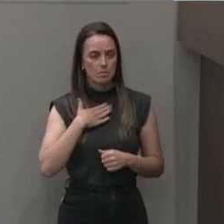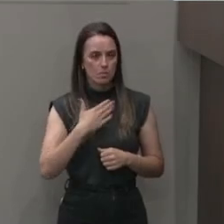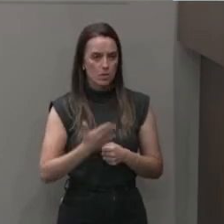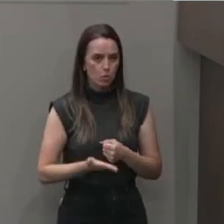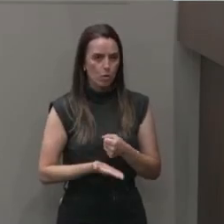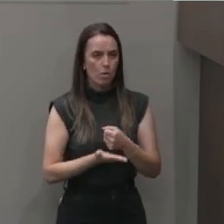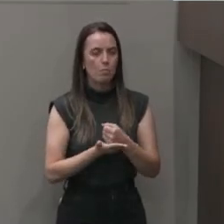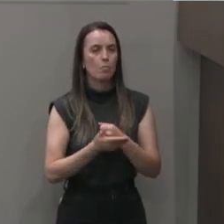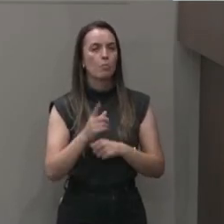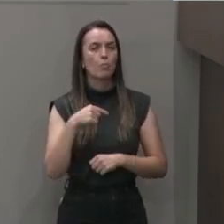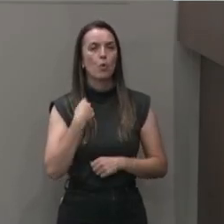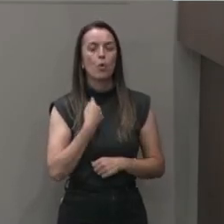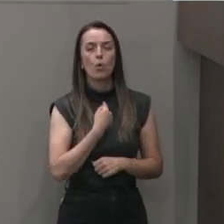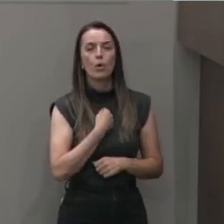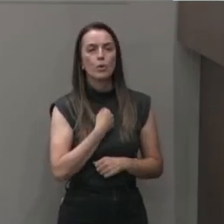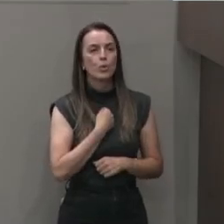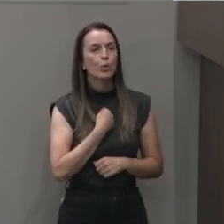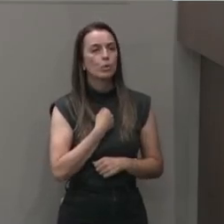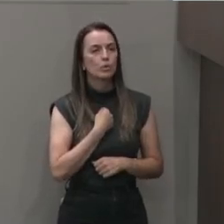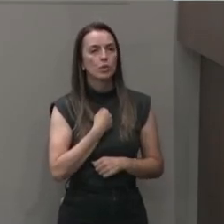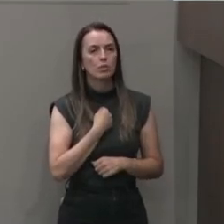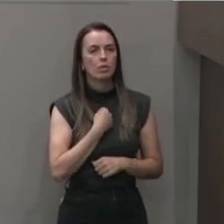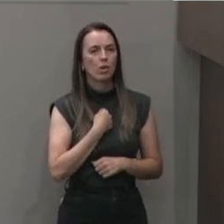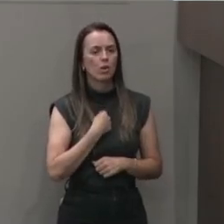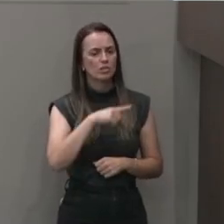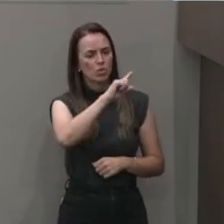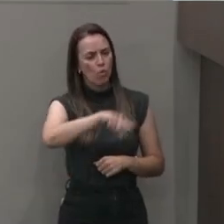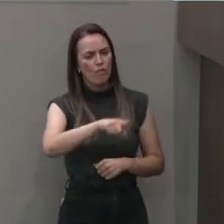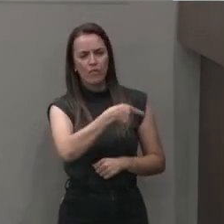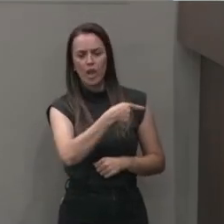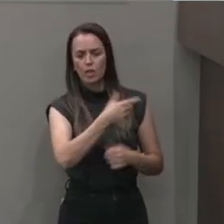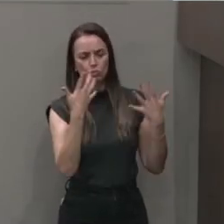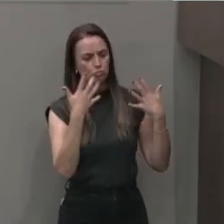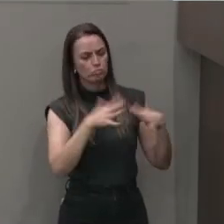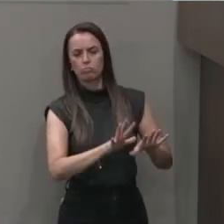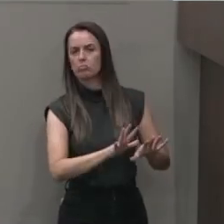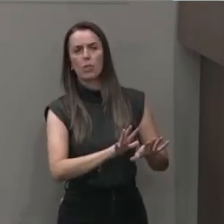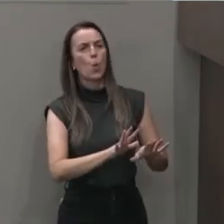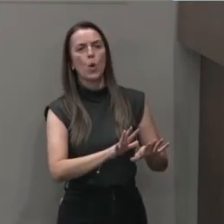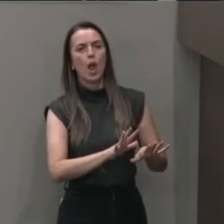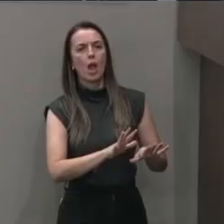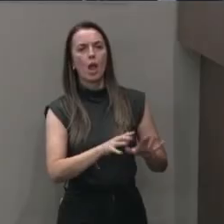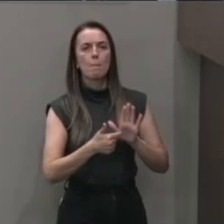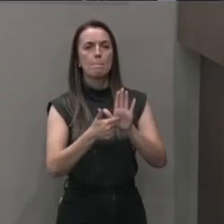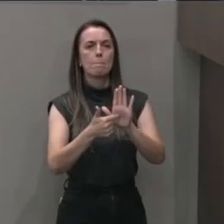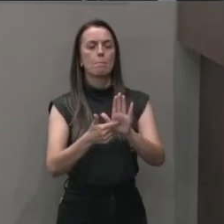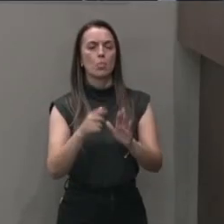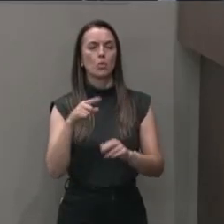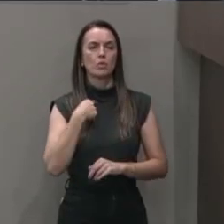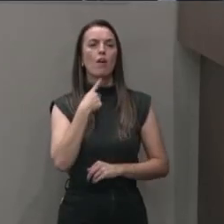gente derrube este veto e mostre a vontade política desta casa.